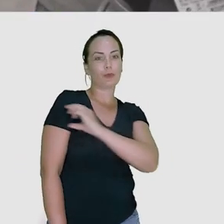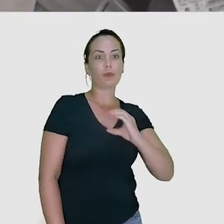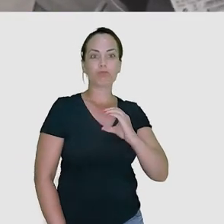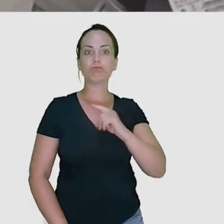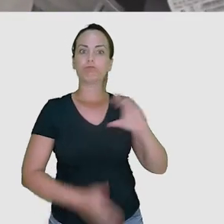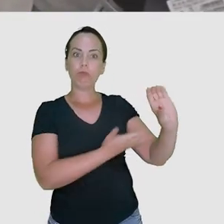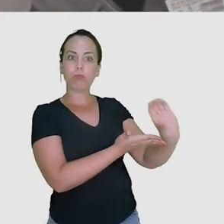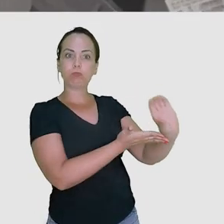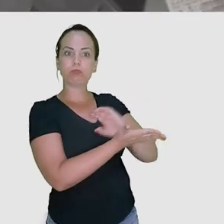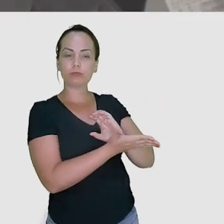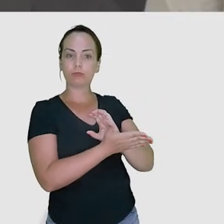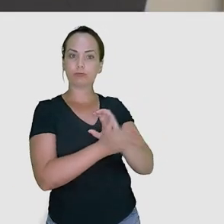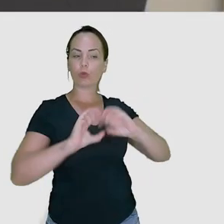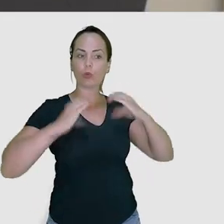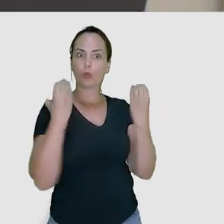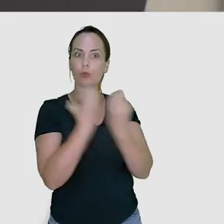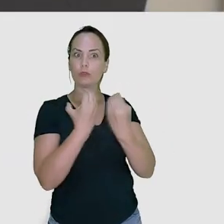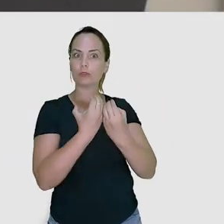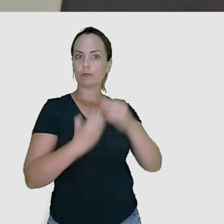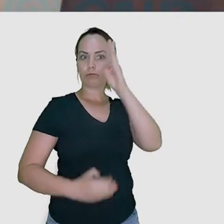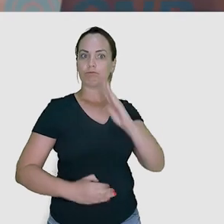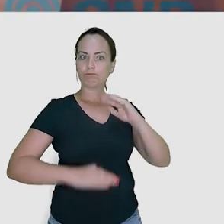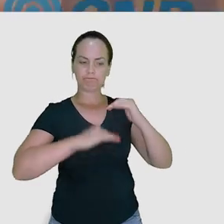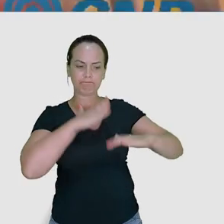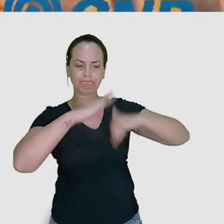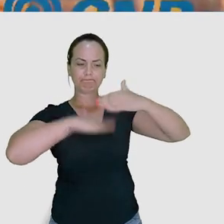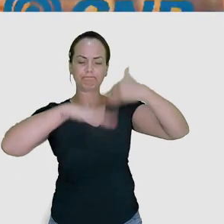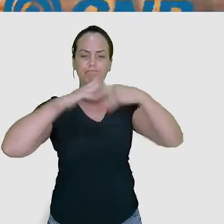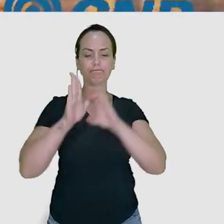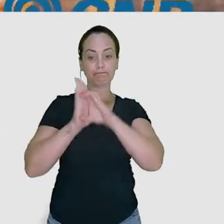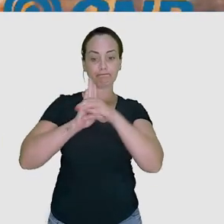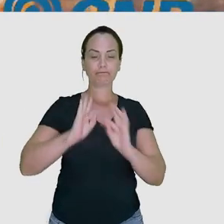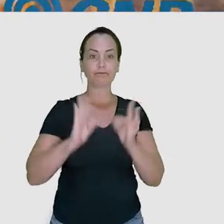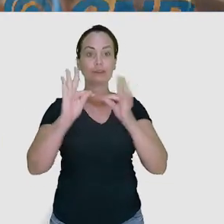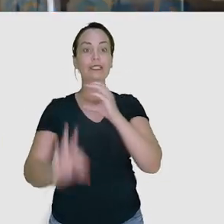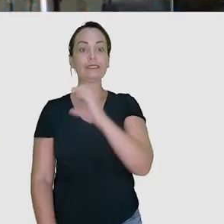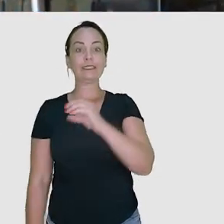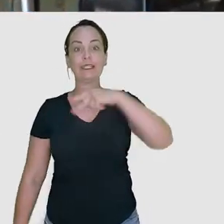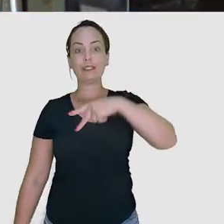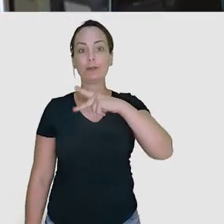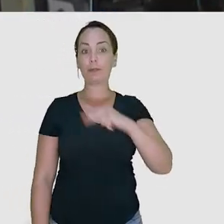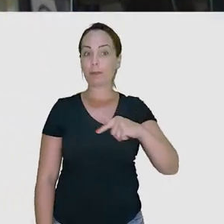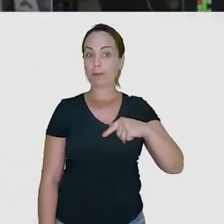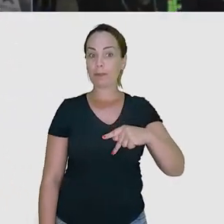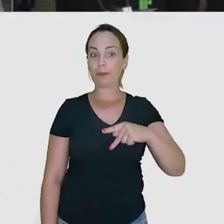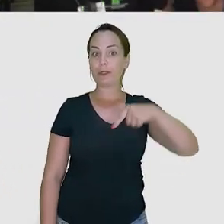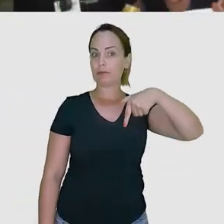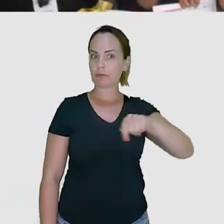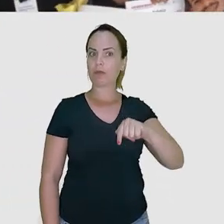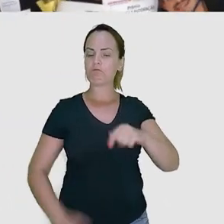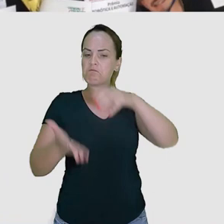também temos projetos de pesquisa desde o ensino médio financiados por meio de bolsas e gerenciados pelo Conselho Nacional de Desenvolvimento Científico